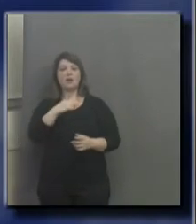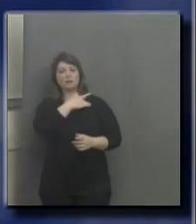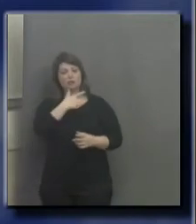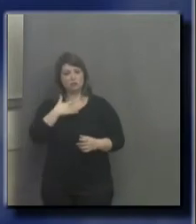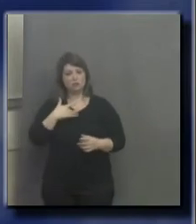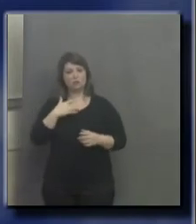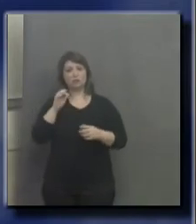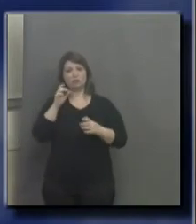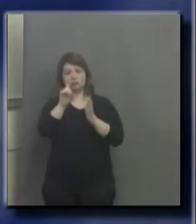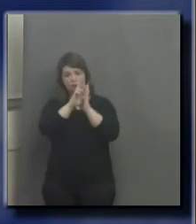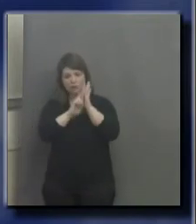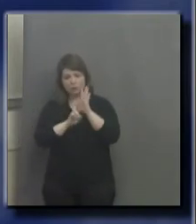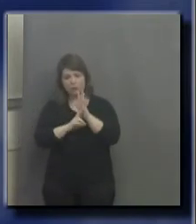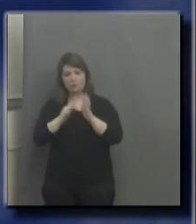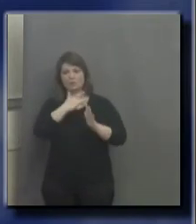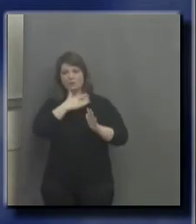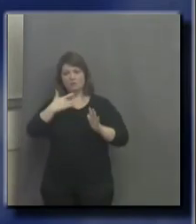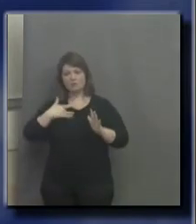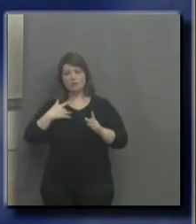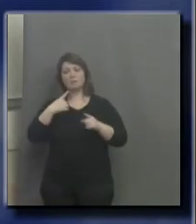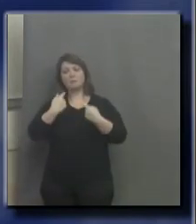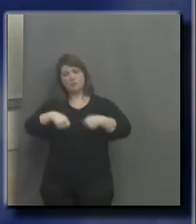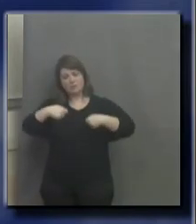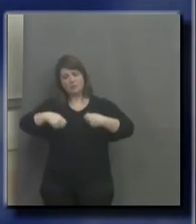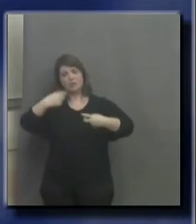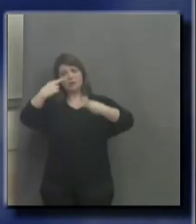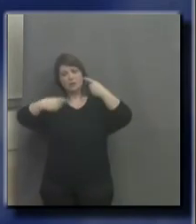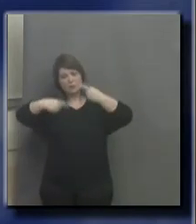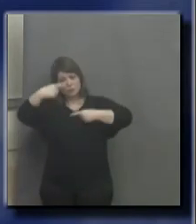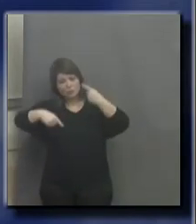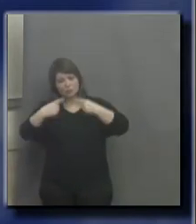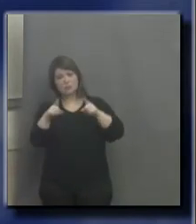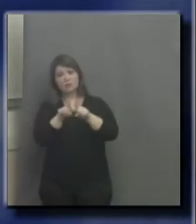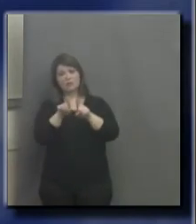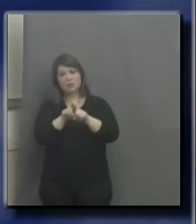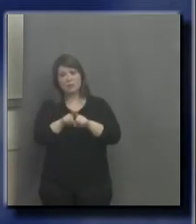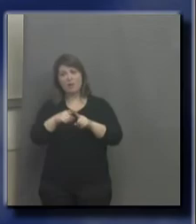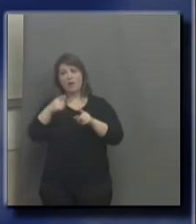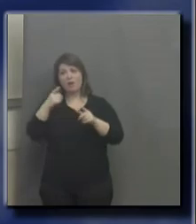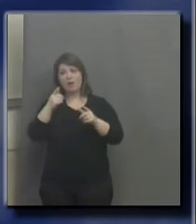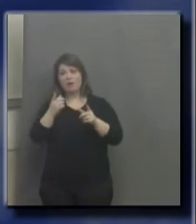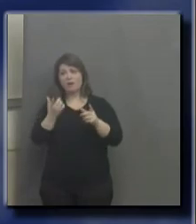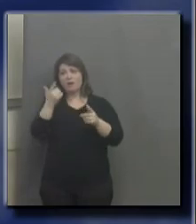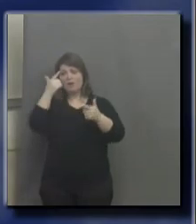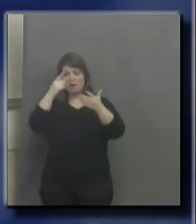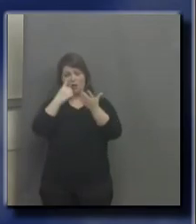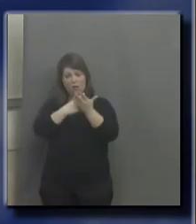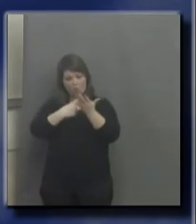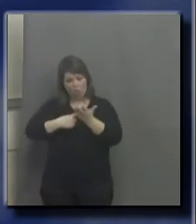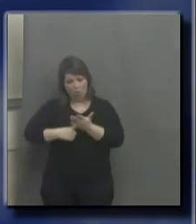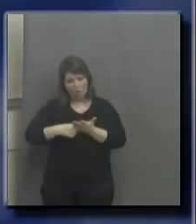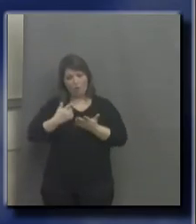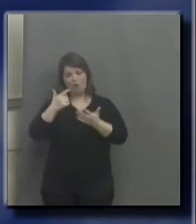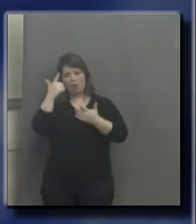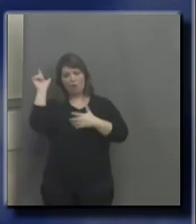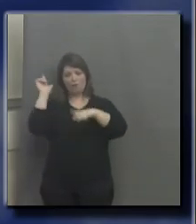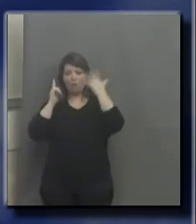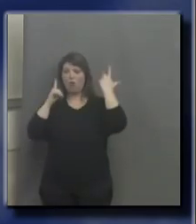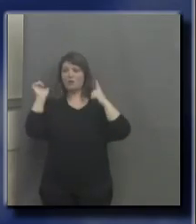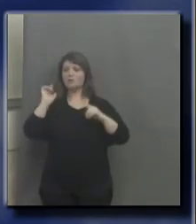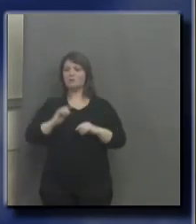saúde deveriam passar por um processo de discussão e de reformulação e um processo de